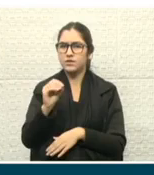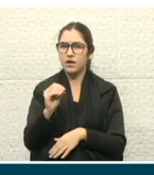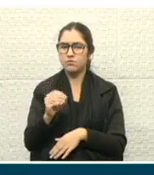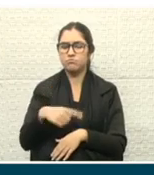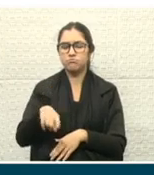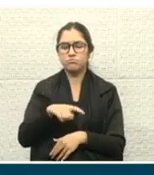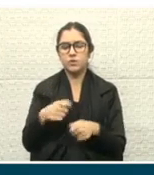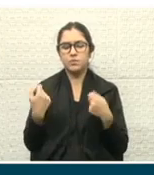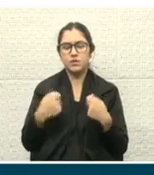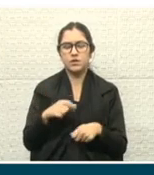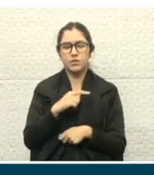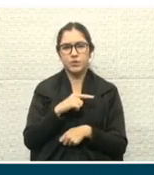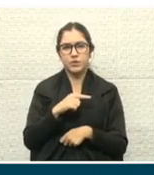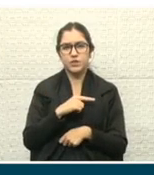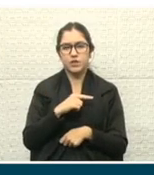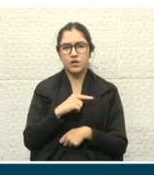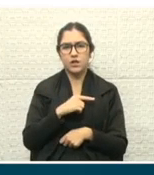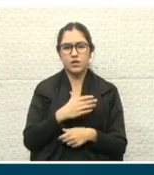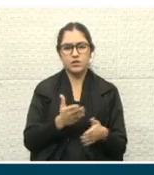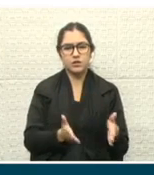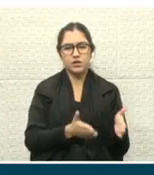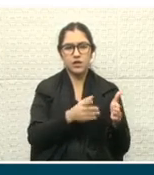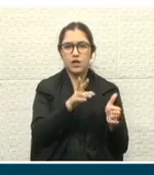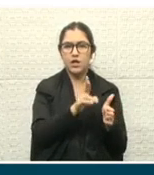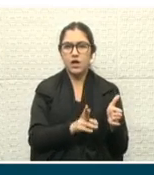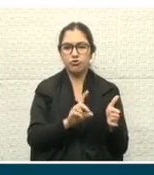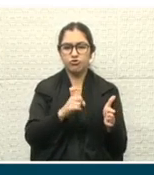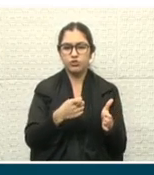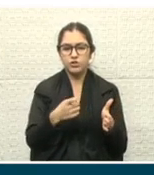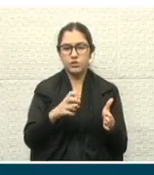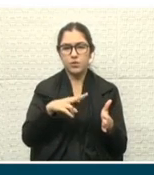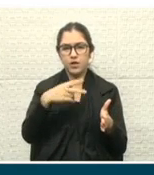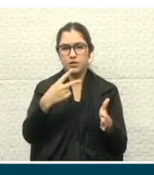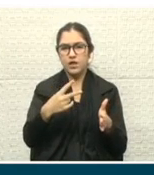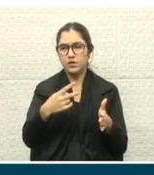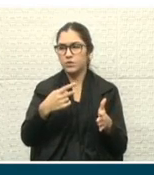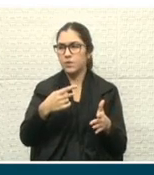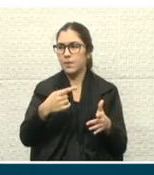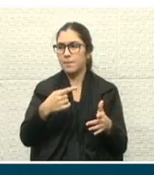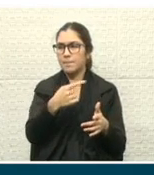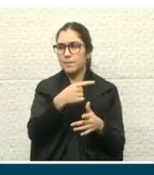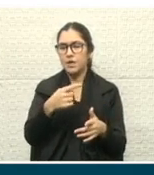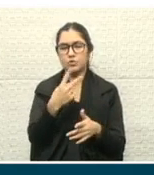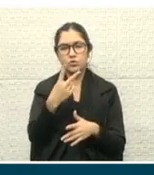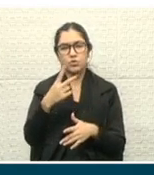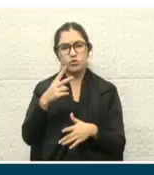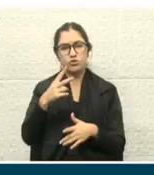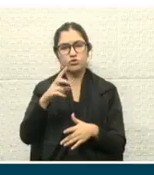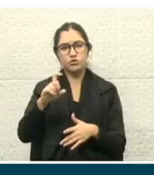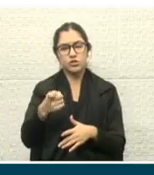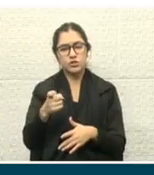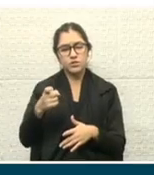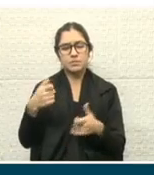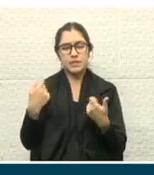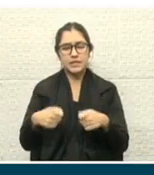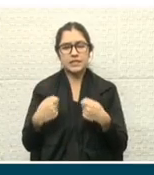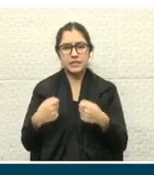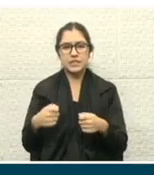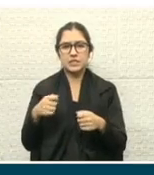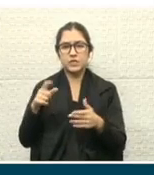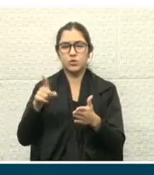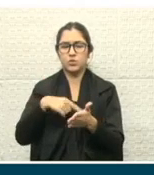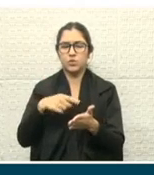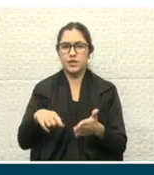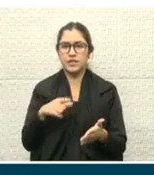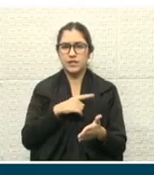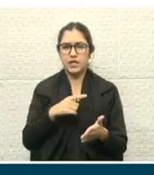nós precisaríamos ter que essa parte real, x² menos 2x, seja nula.